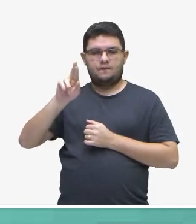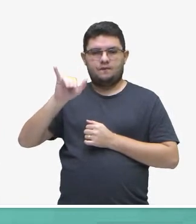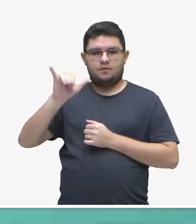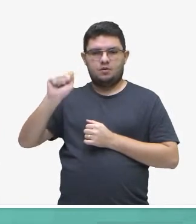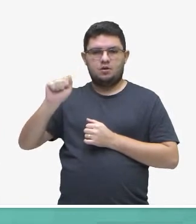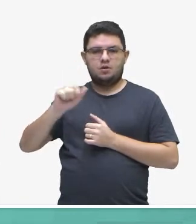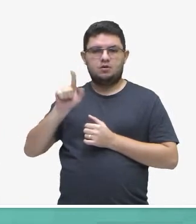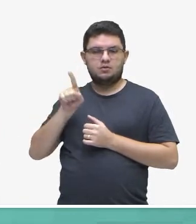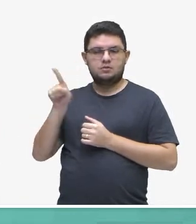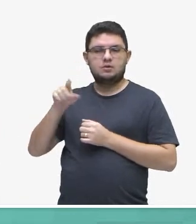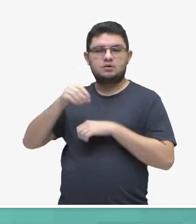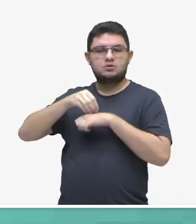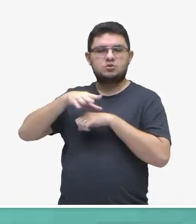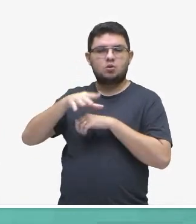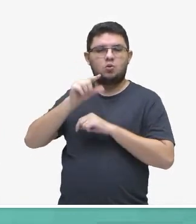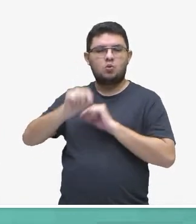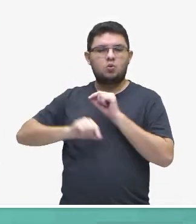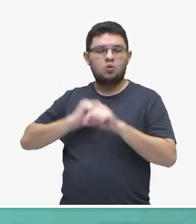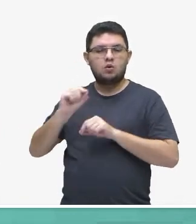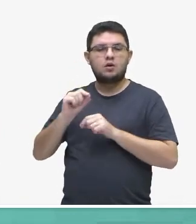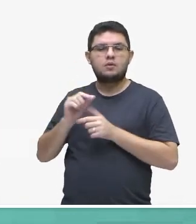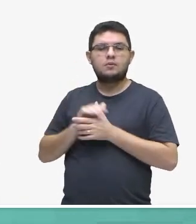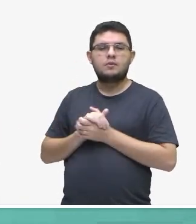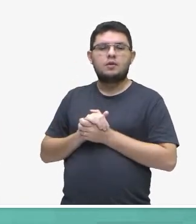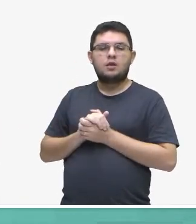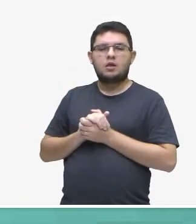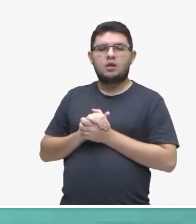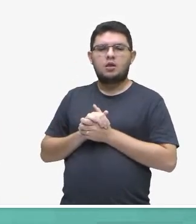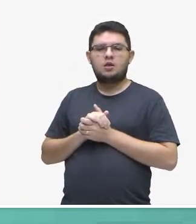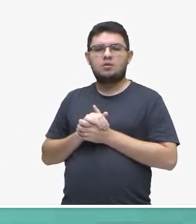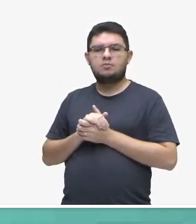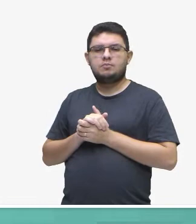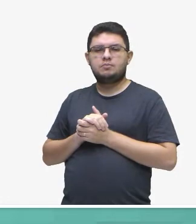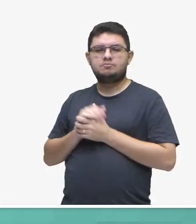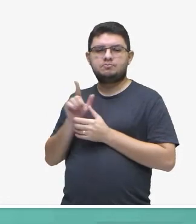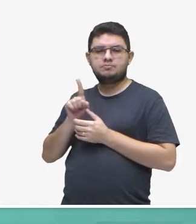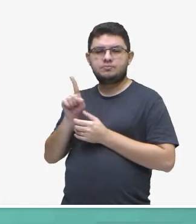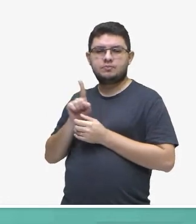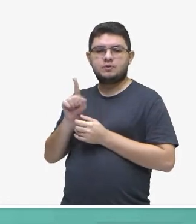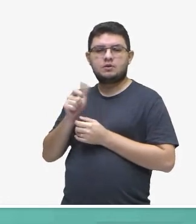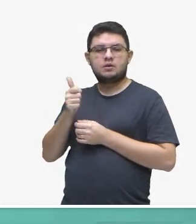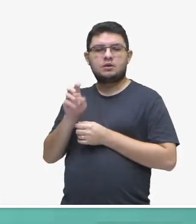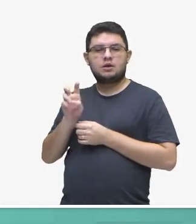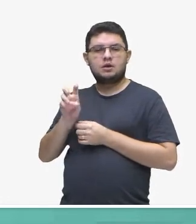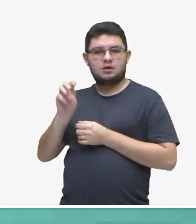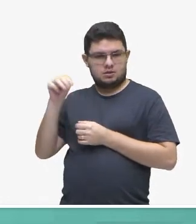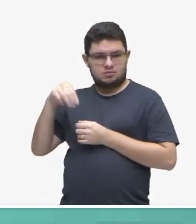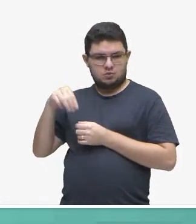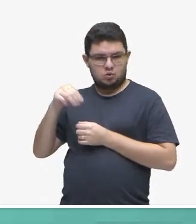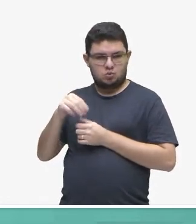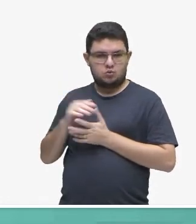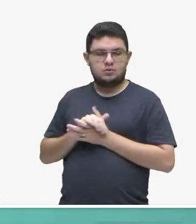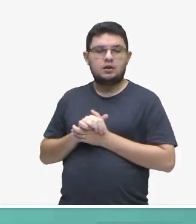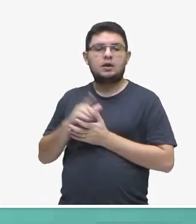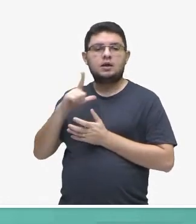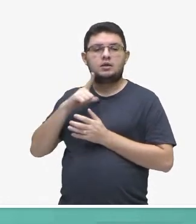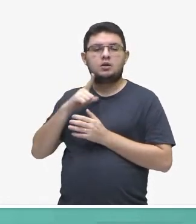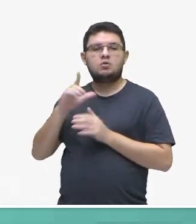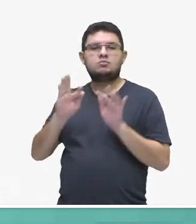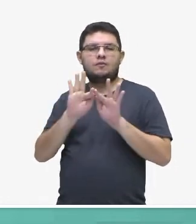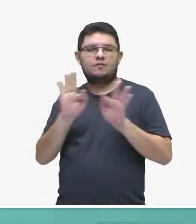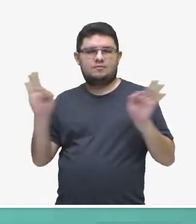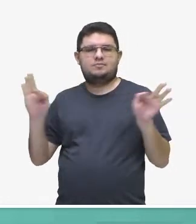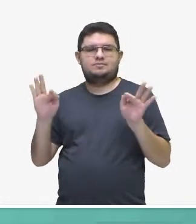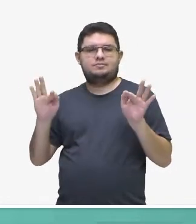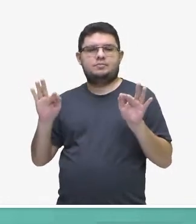é o nome da expressão que nós vimos no nosso vocabulário, né? Ela é um pouco longa, mas eu quero que vocês fiquem atentos para